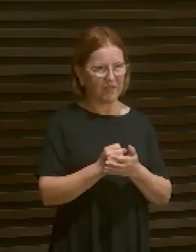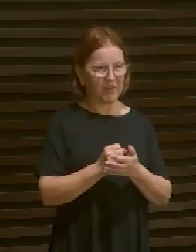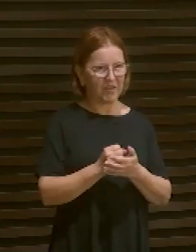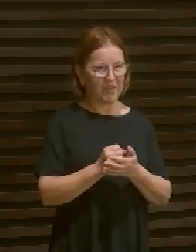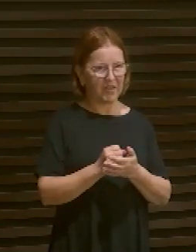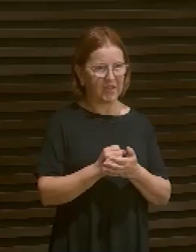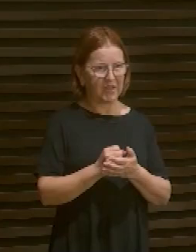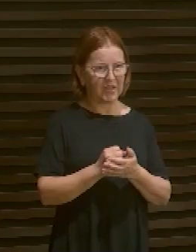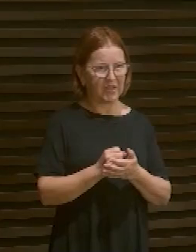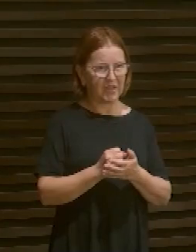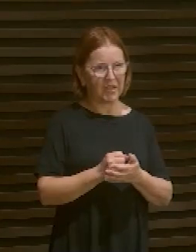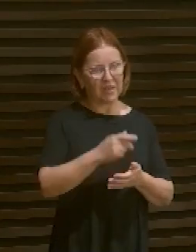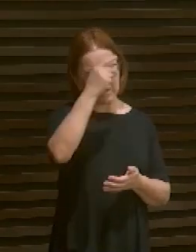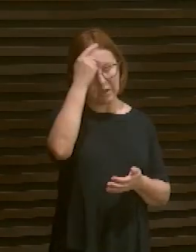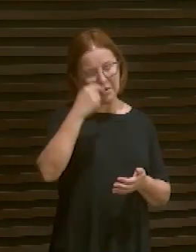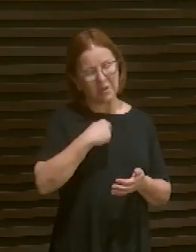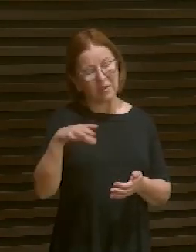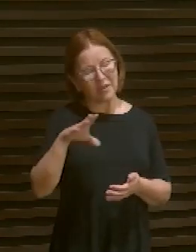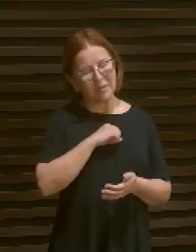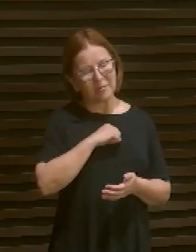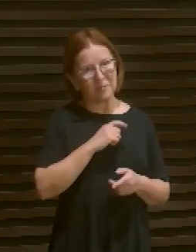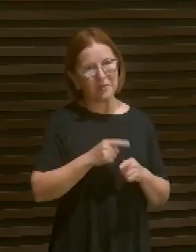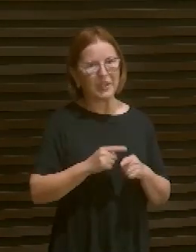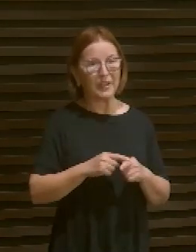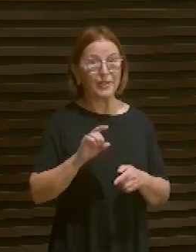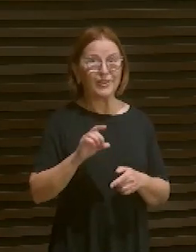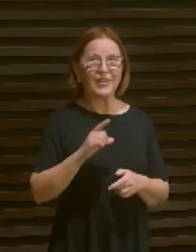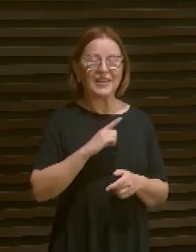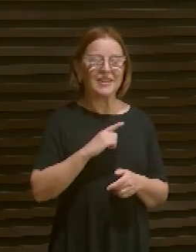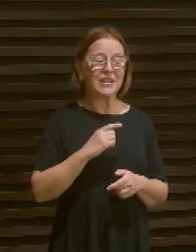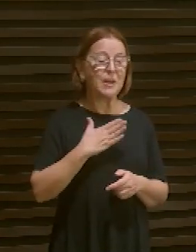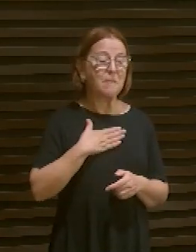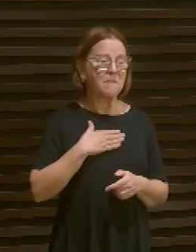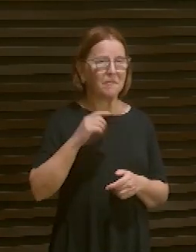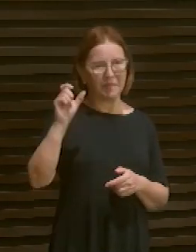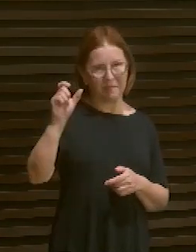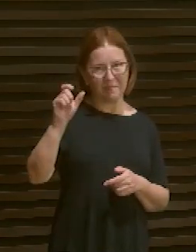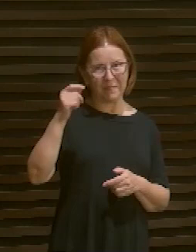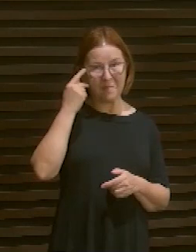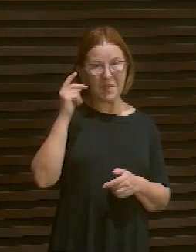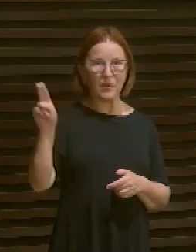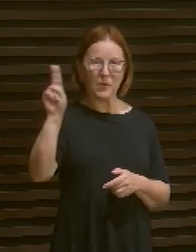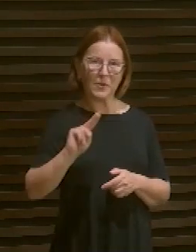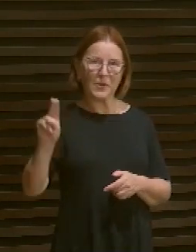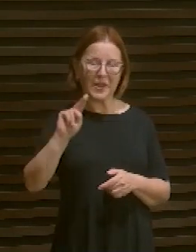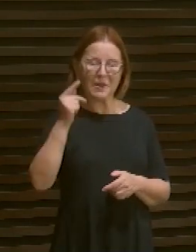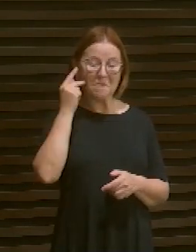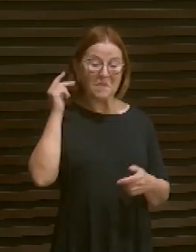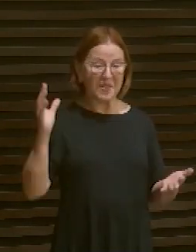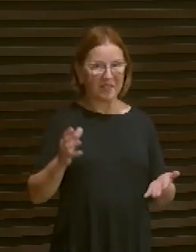eu amo. Porque eu só tenho a minha palavra para usar para a